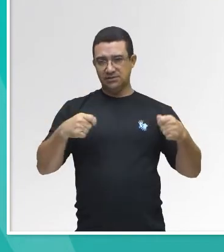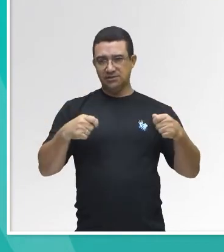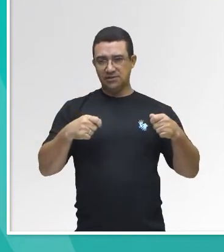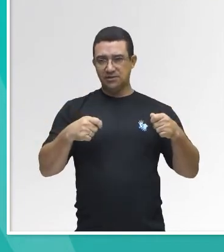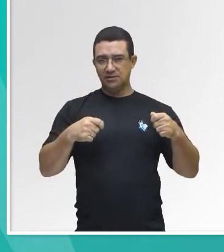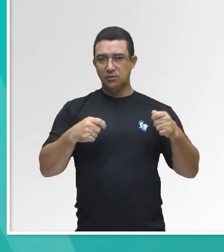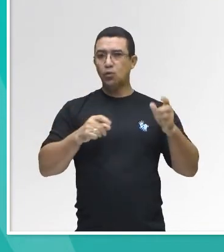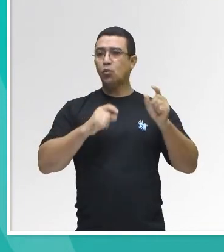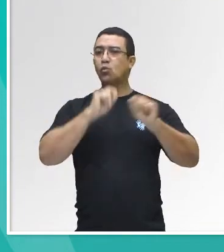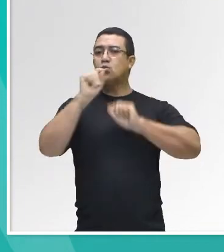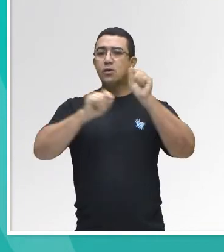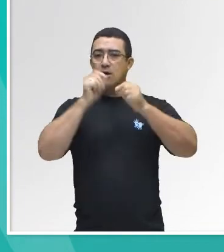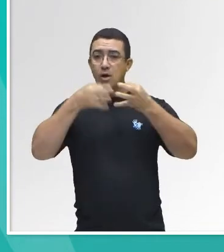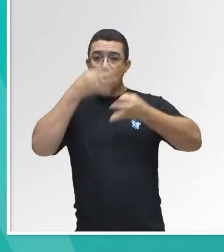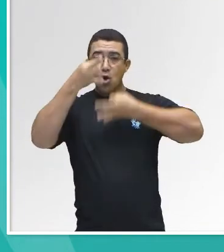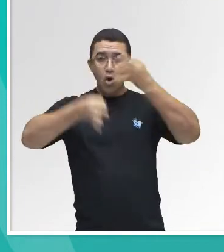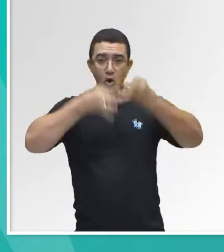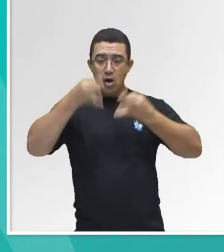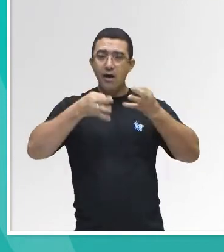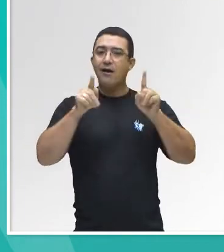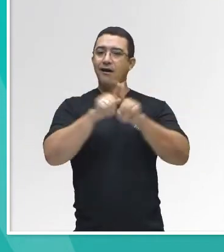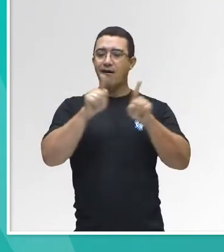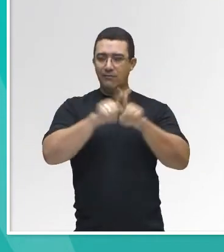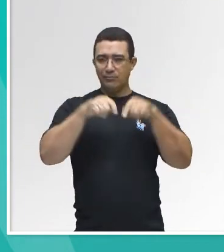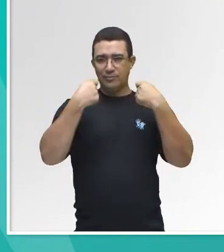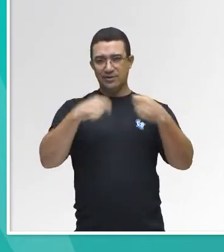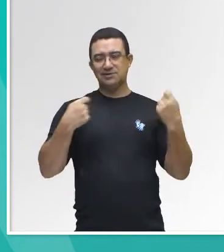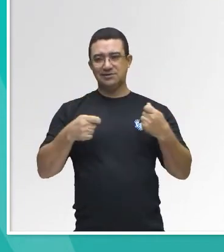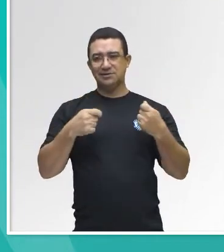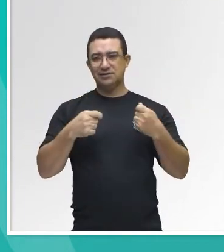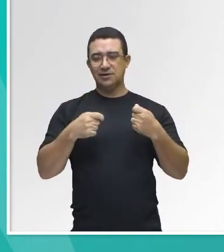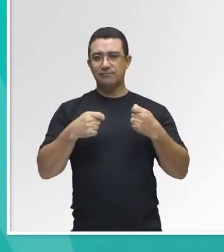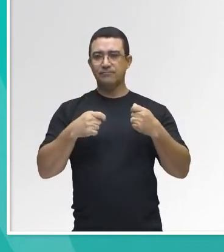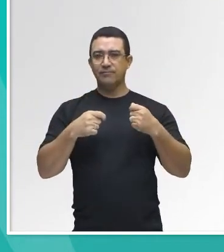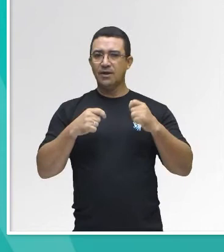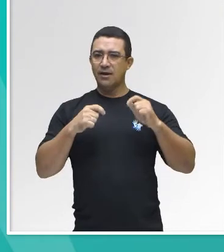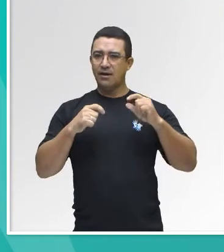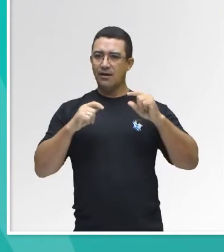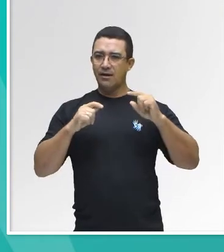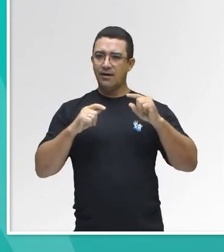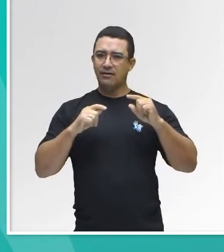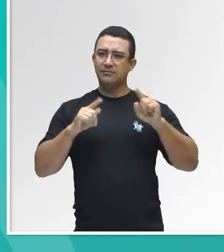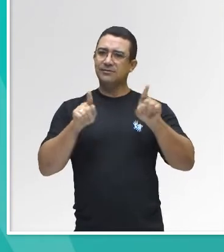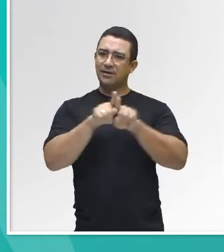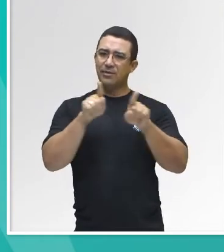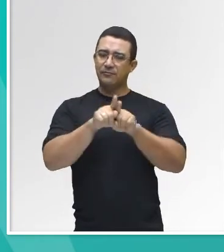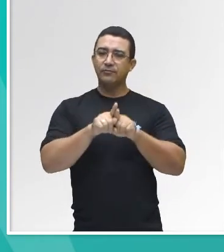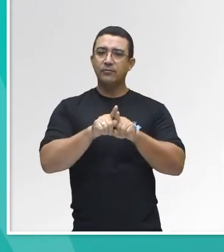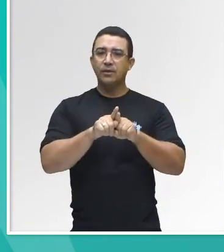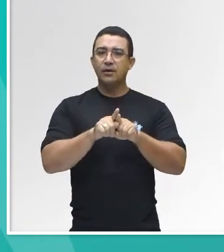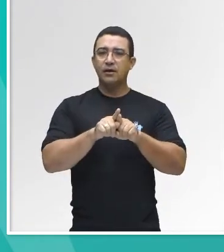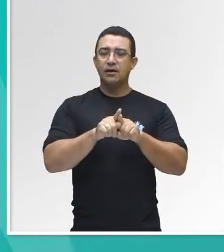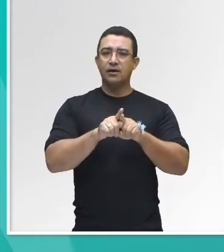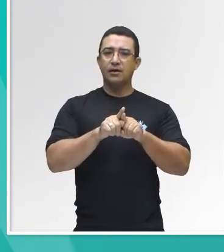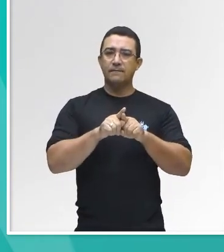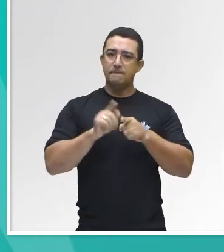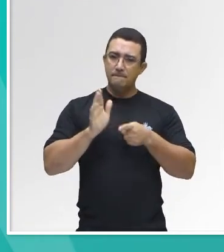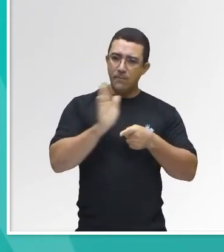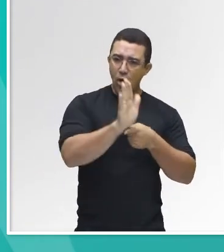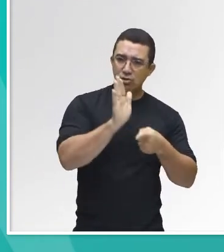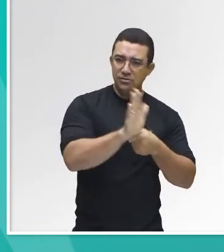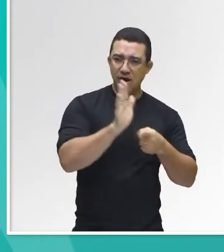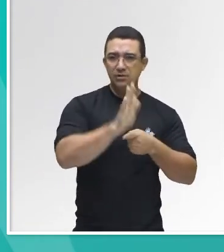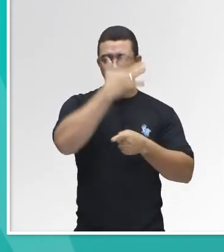e a gente precisa defender uma ideia, né? E essa ideia ela pode ser contra ou a favor do que está